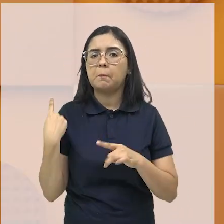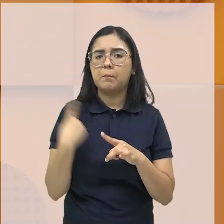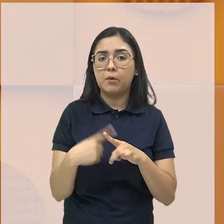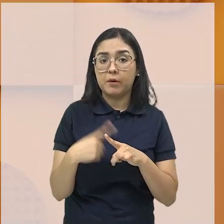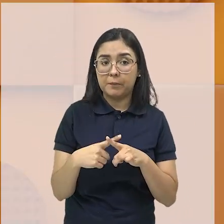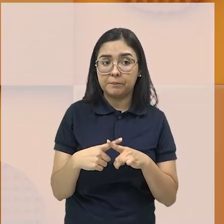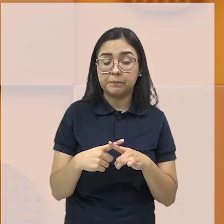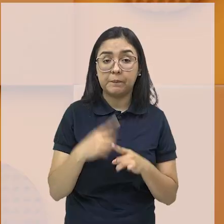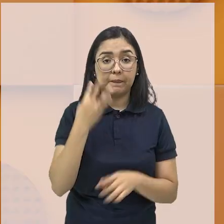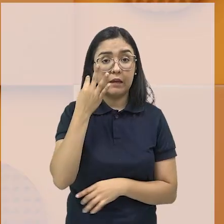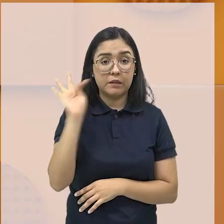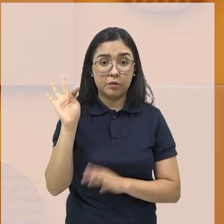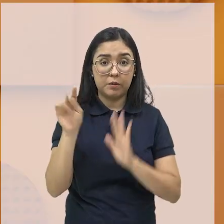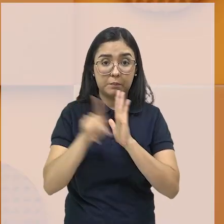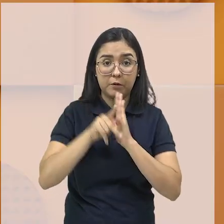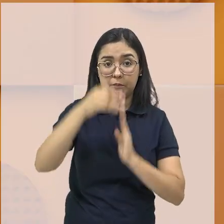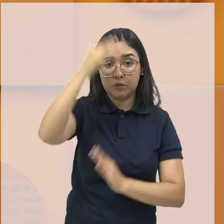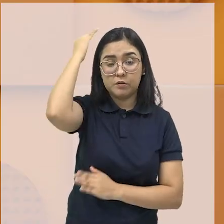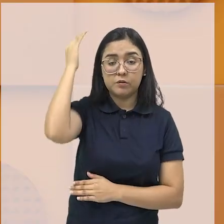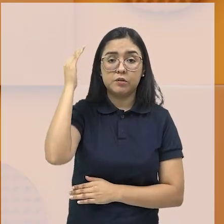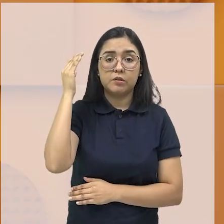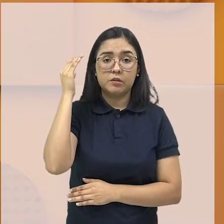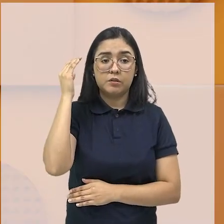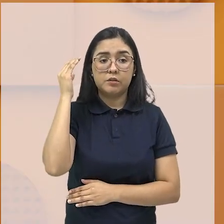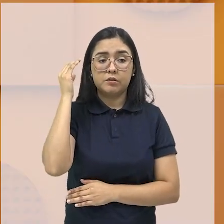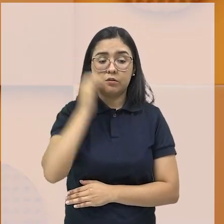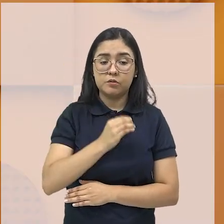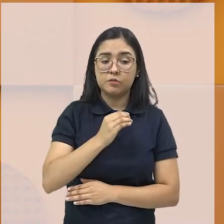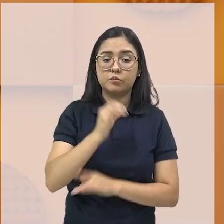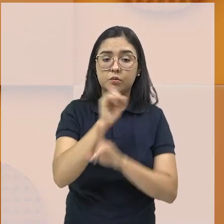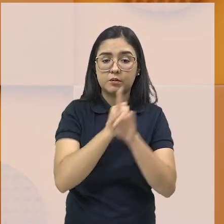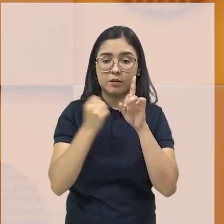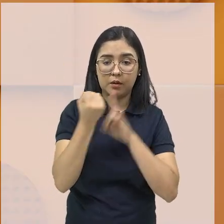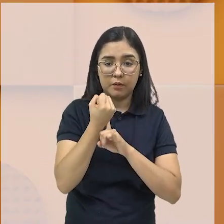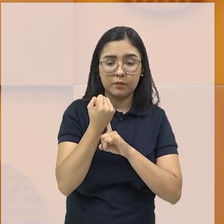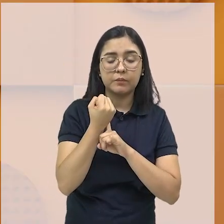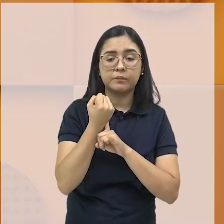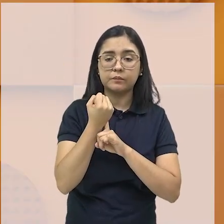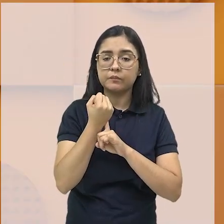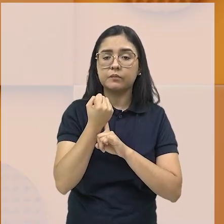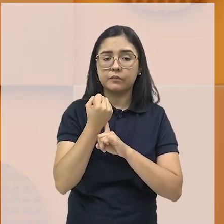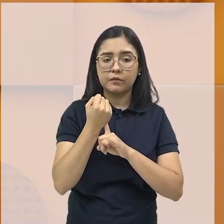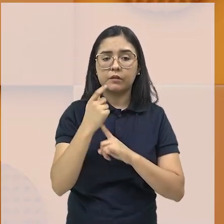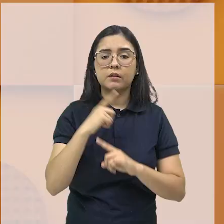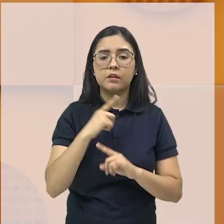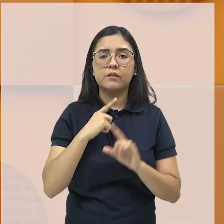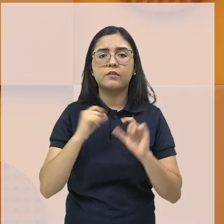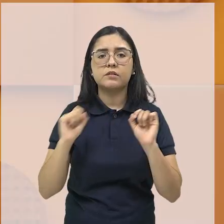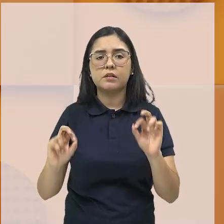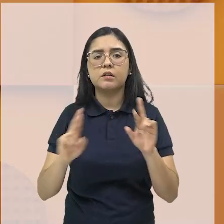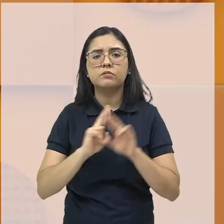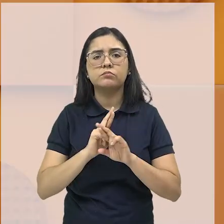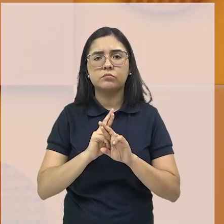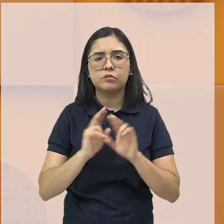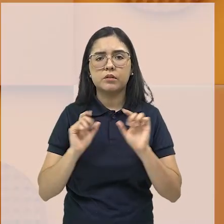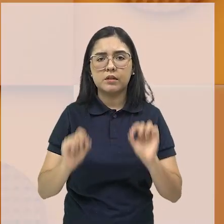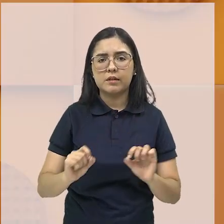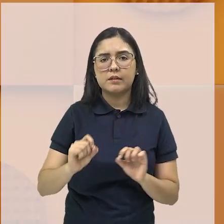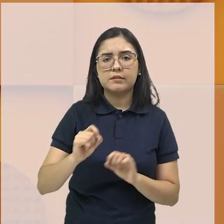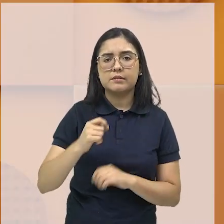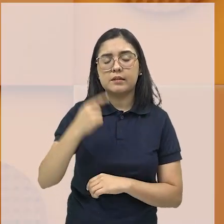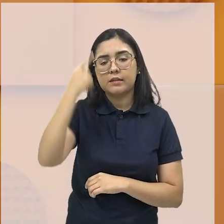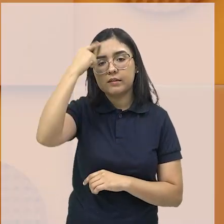quê? A teoria do darwinismo social, né, social, ela vai ser atrelada a essa